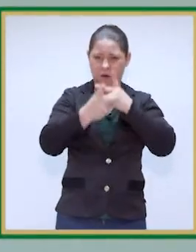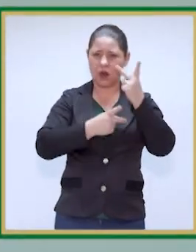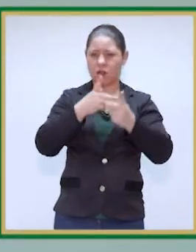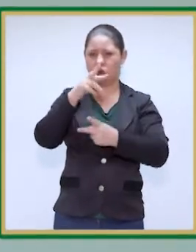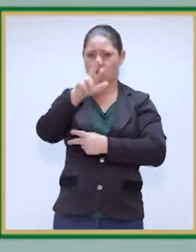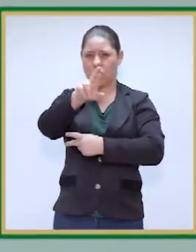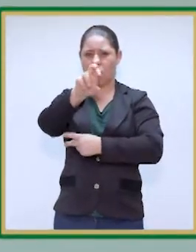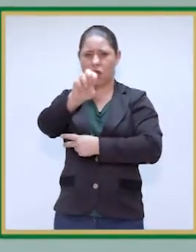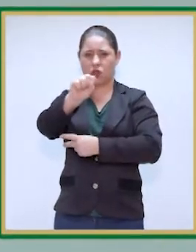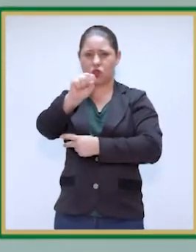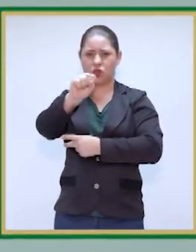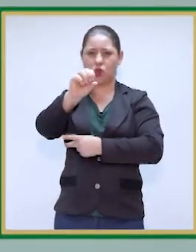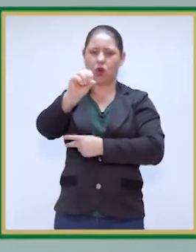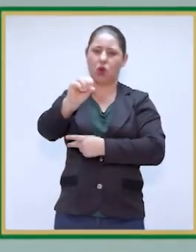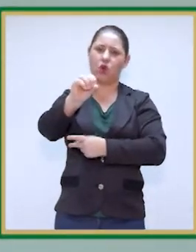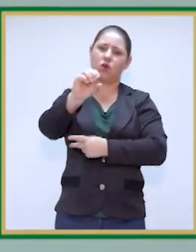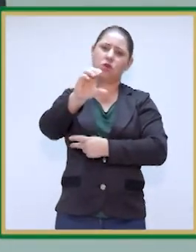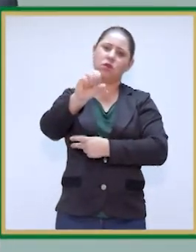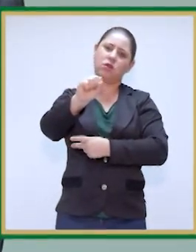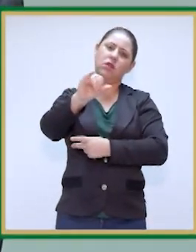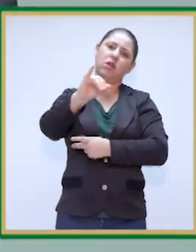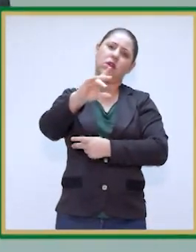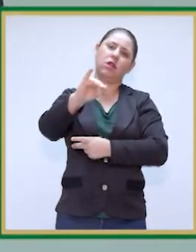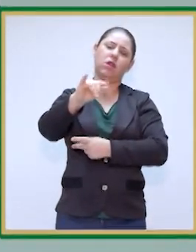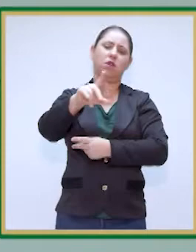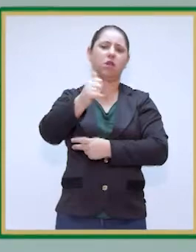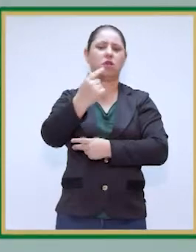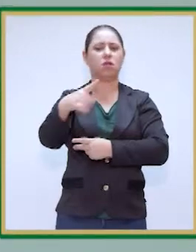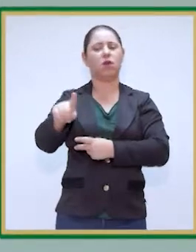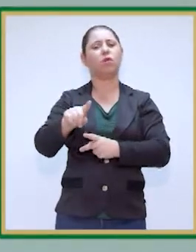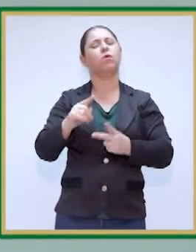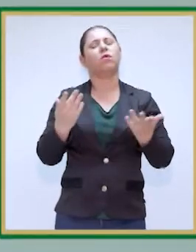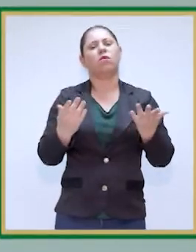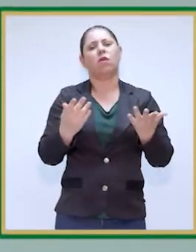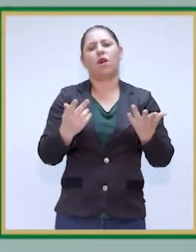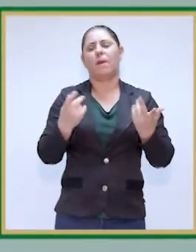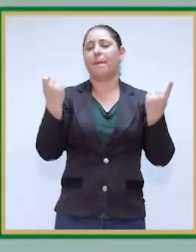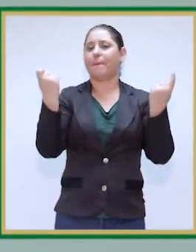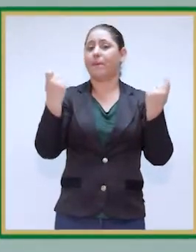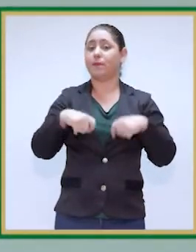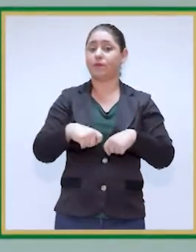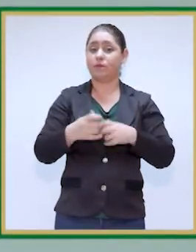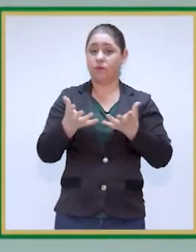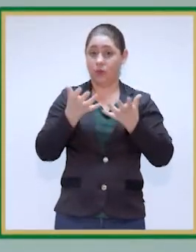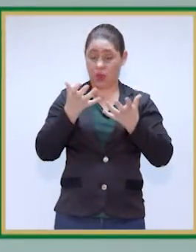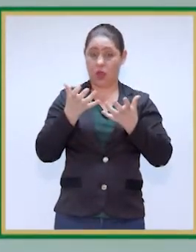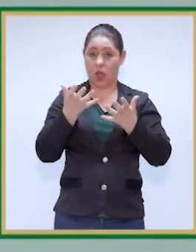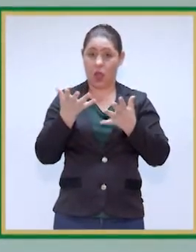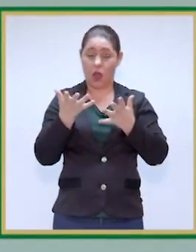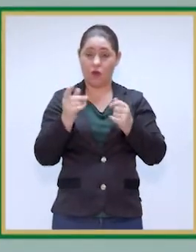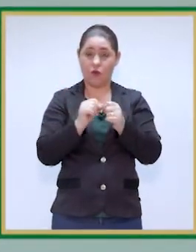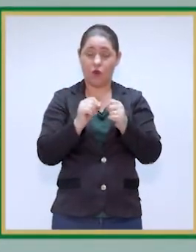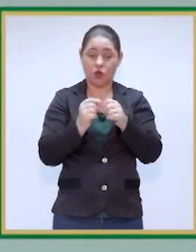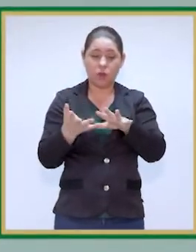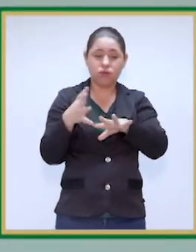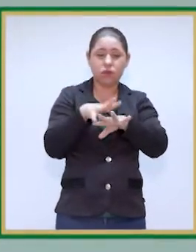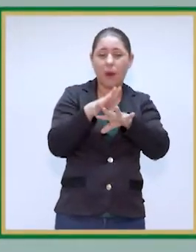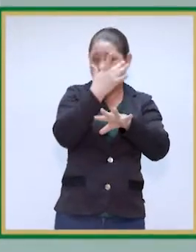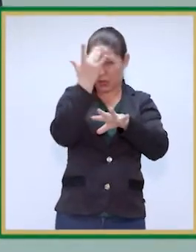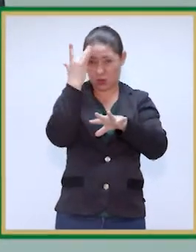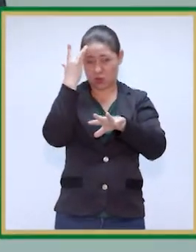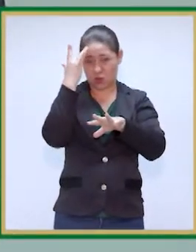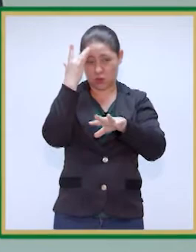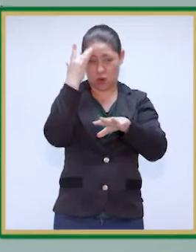ainda? No sistema superlotado brasileiro? Será que a gente pode falar desse termo? Então, é preciso, se a gente quer a ressocialização ou